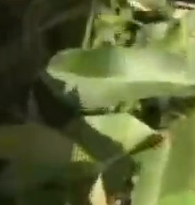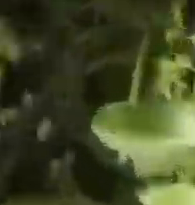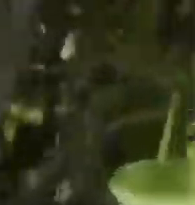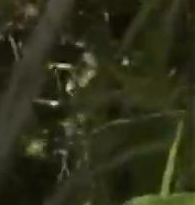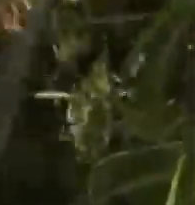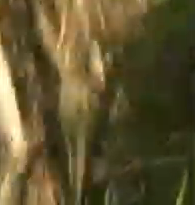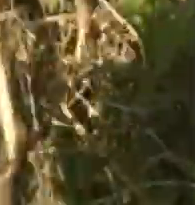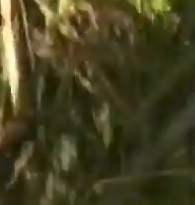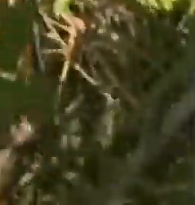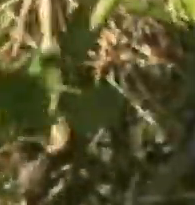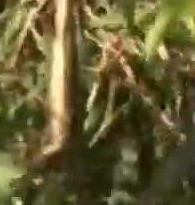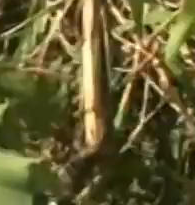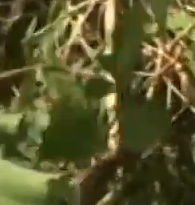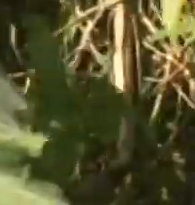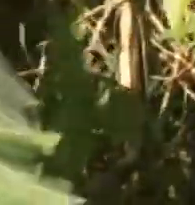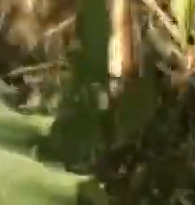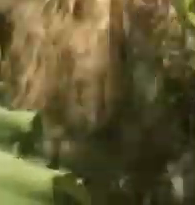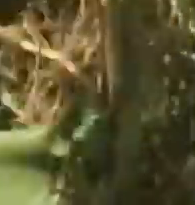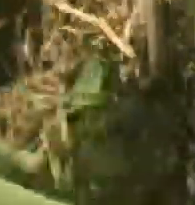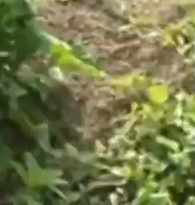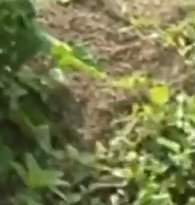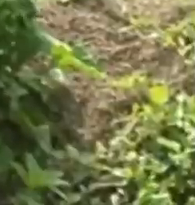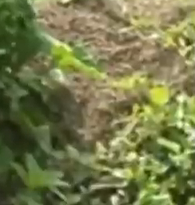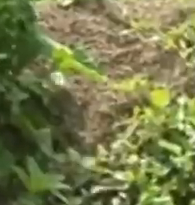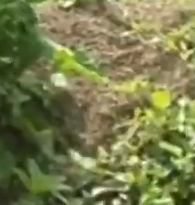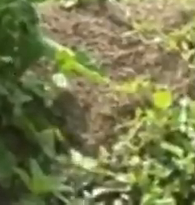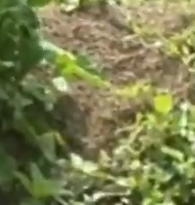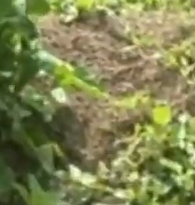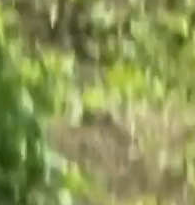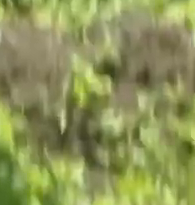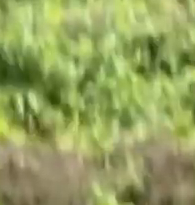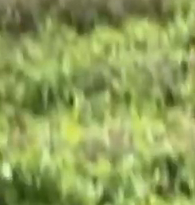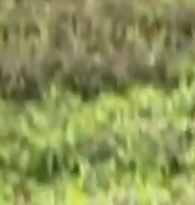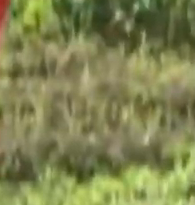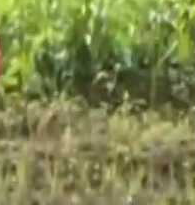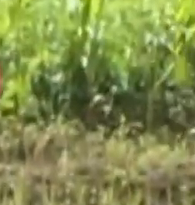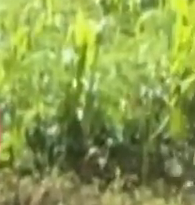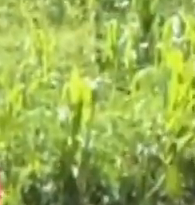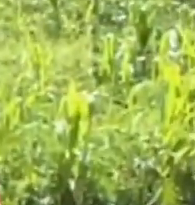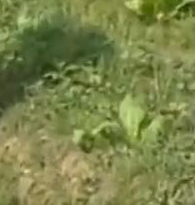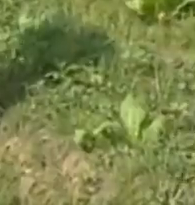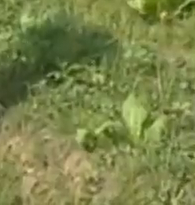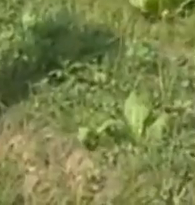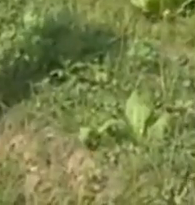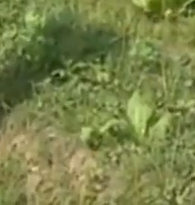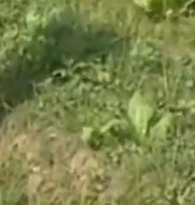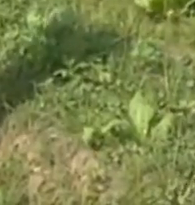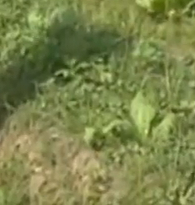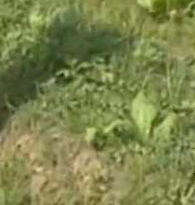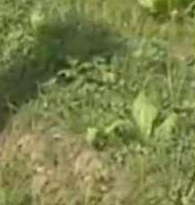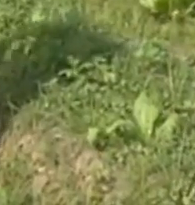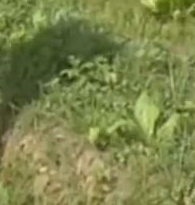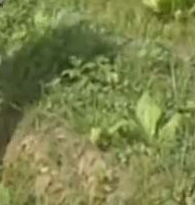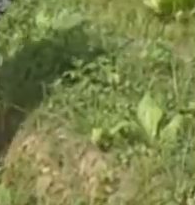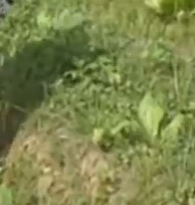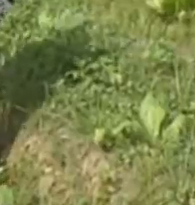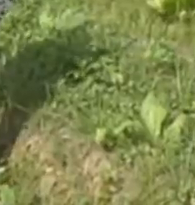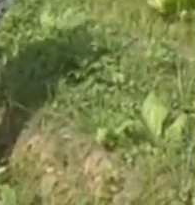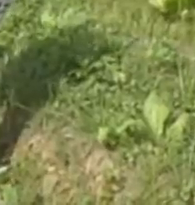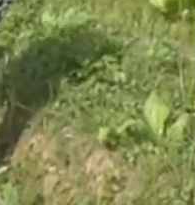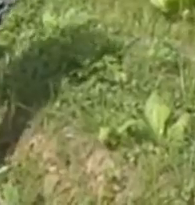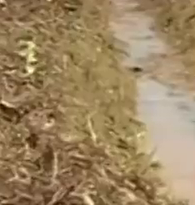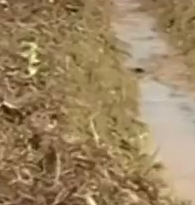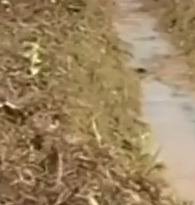elas são mais de 14 milhões de brasileiras são força decisiva na produção de alimentos saudáveis